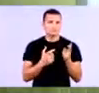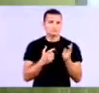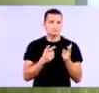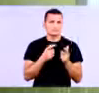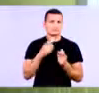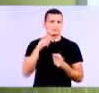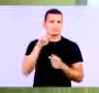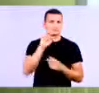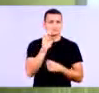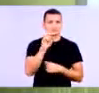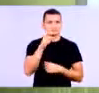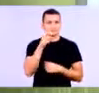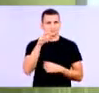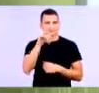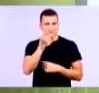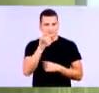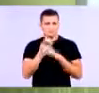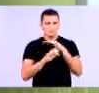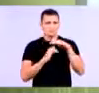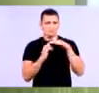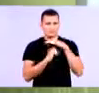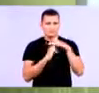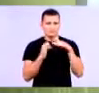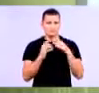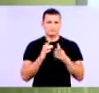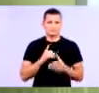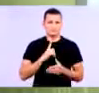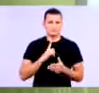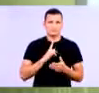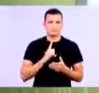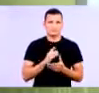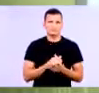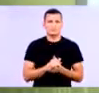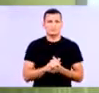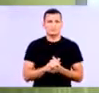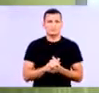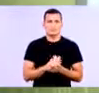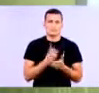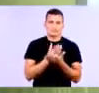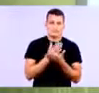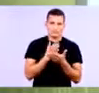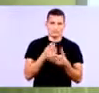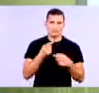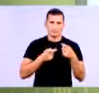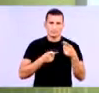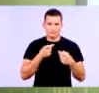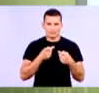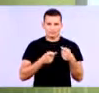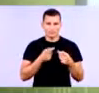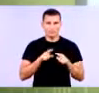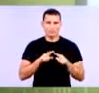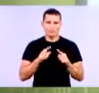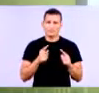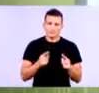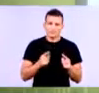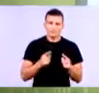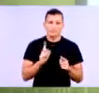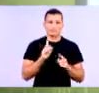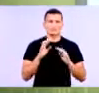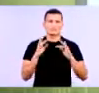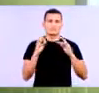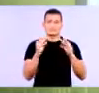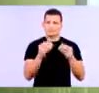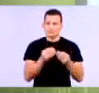da empresa, e aí vai. Então, existem algumas políticas, contudo, nem todas